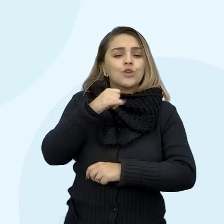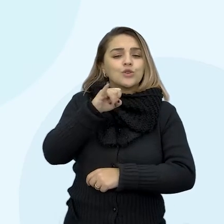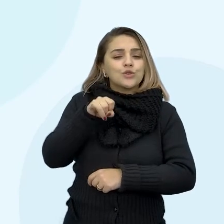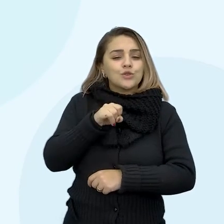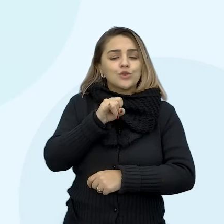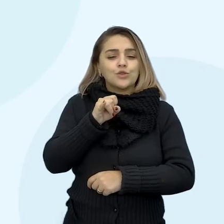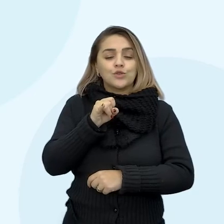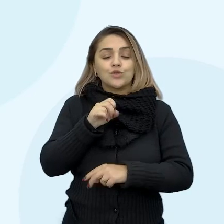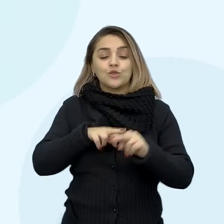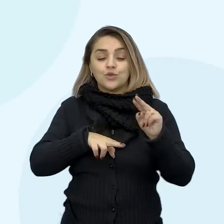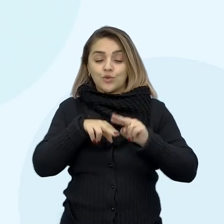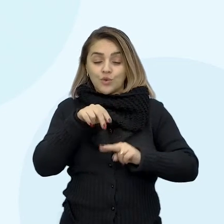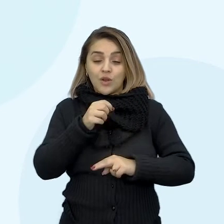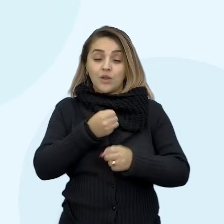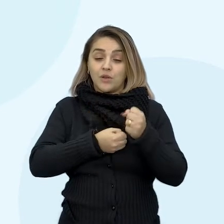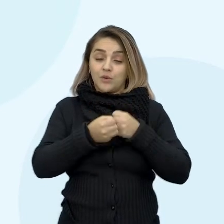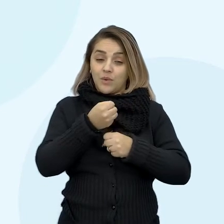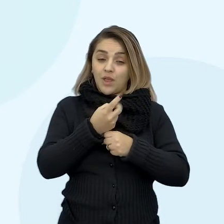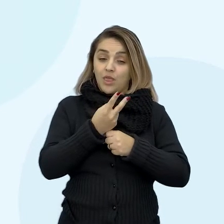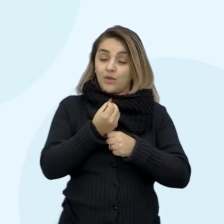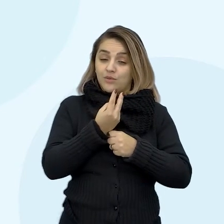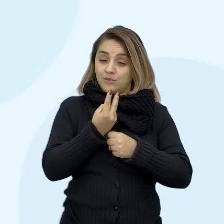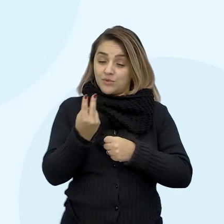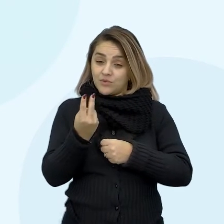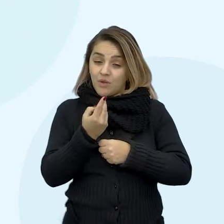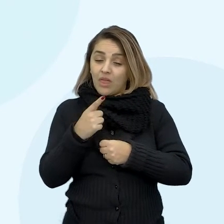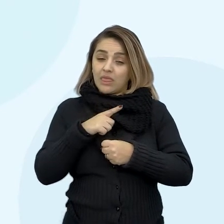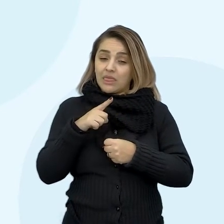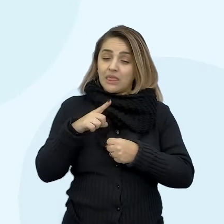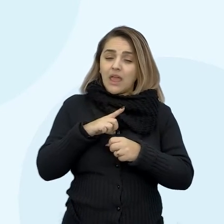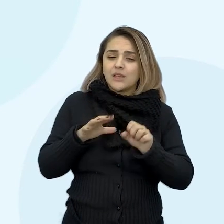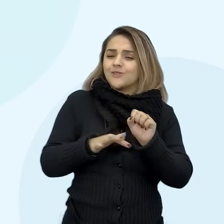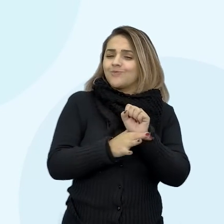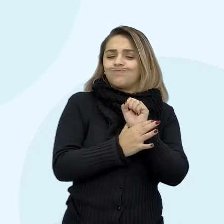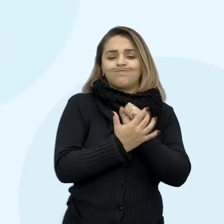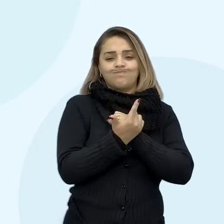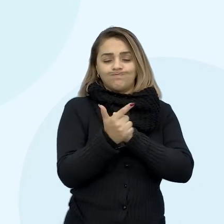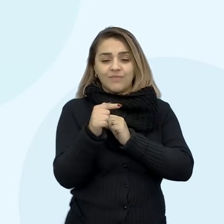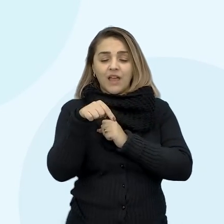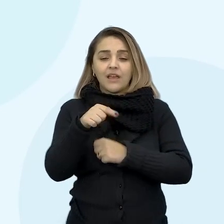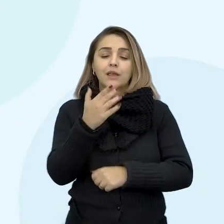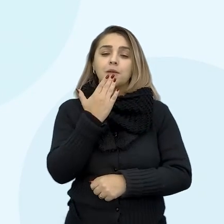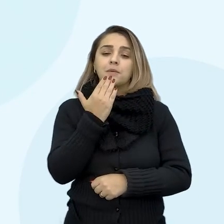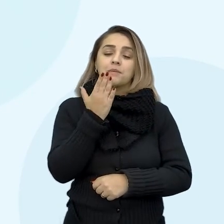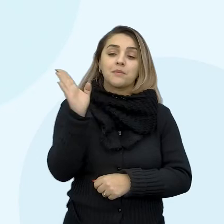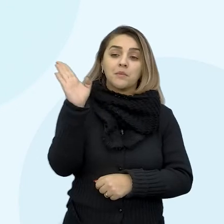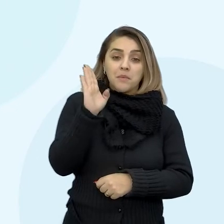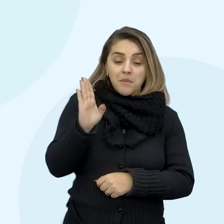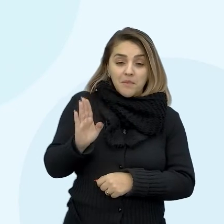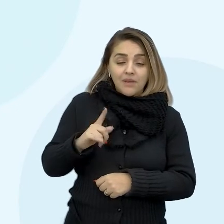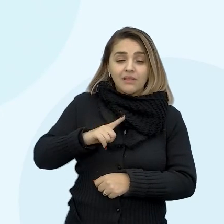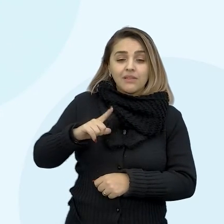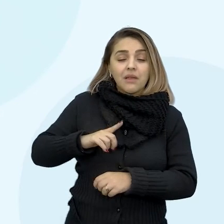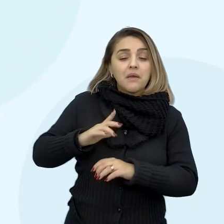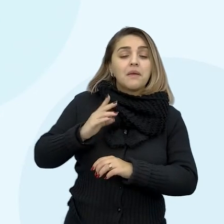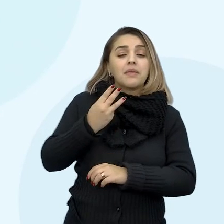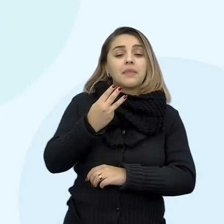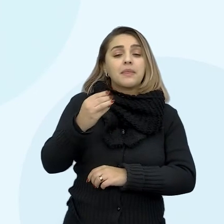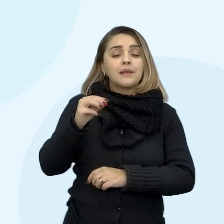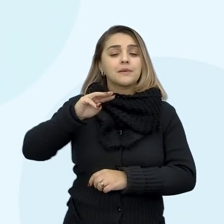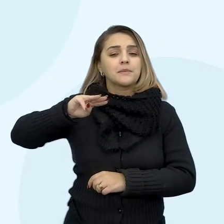2022, a insegurança alimentar no Brasil, mais de 30 milhões de brasileiros já sofrem com